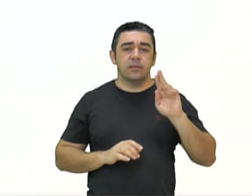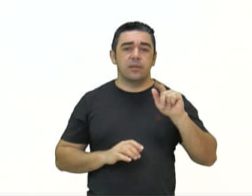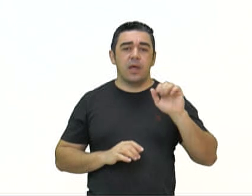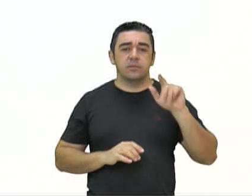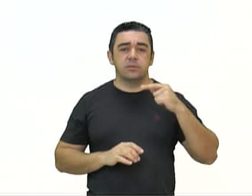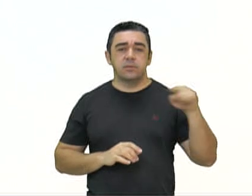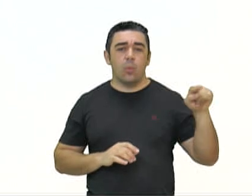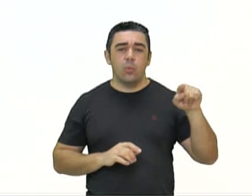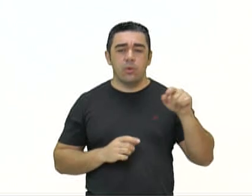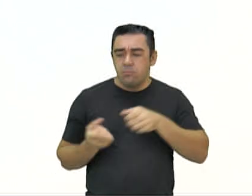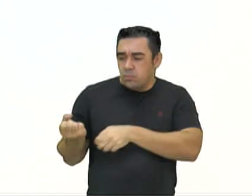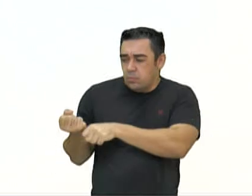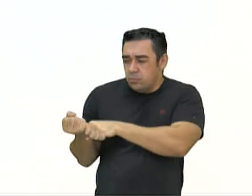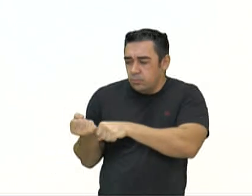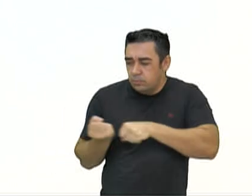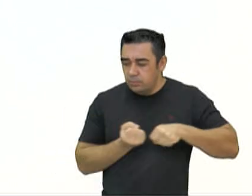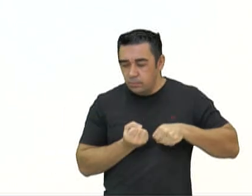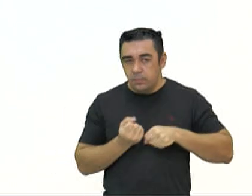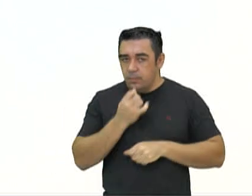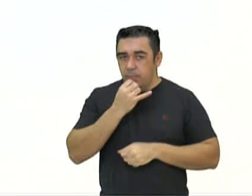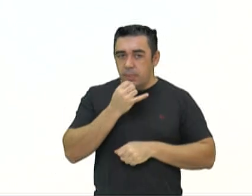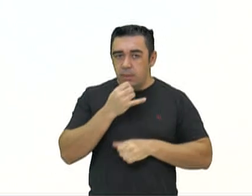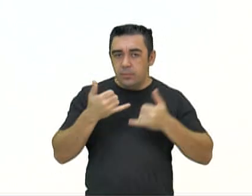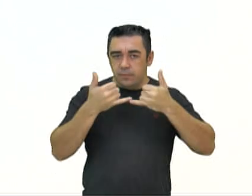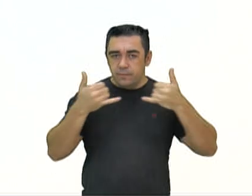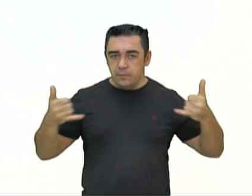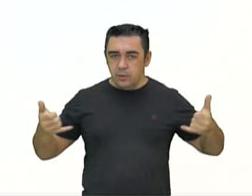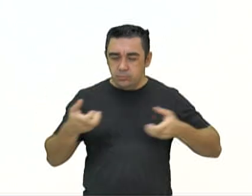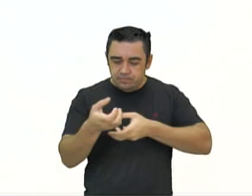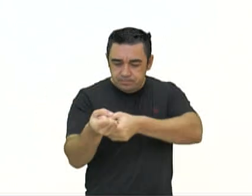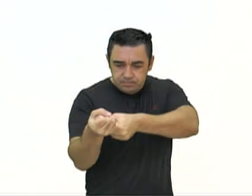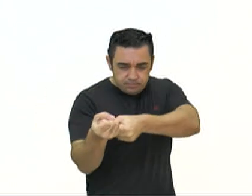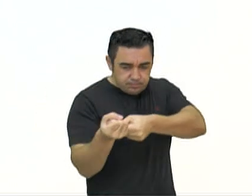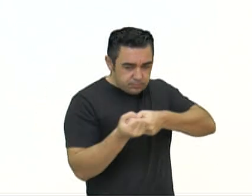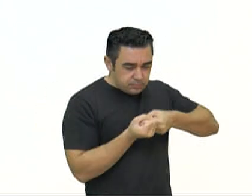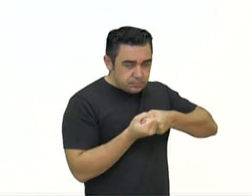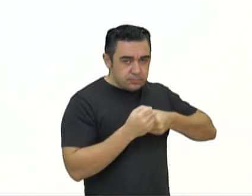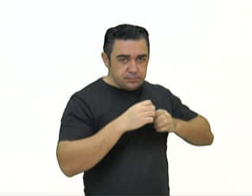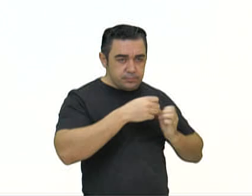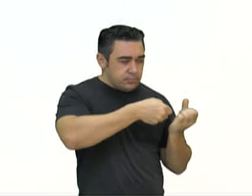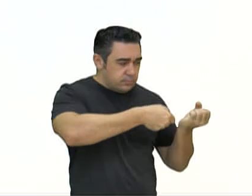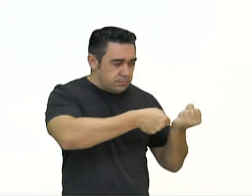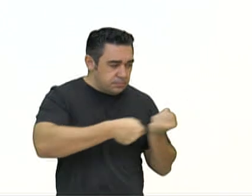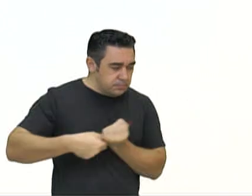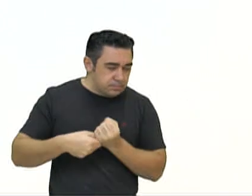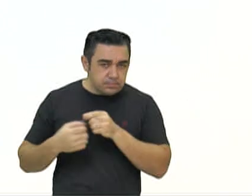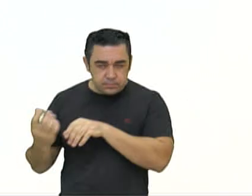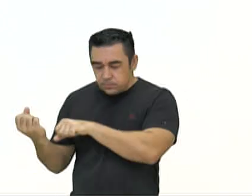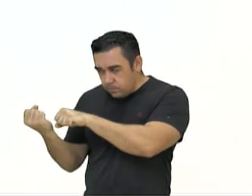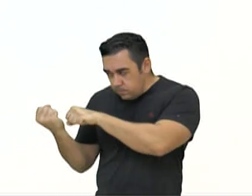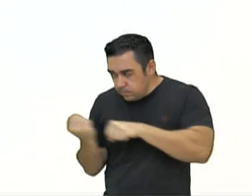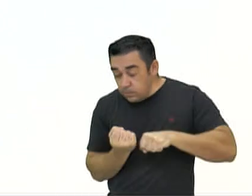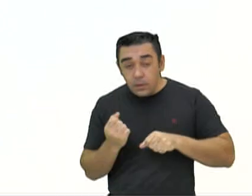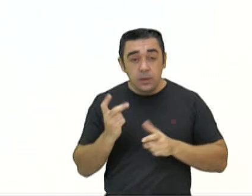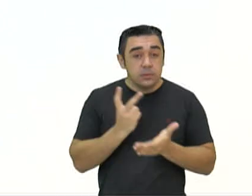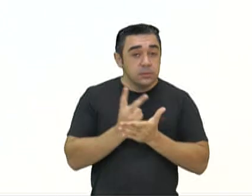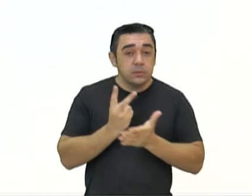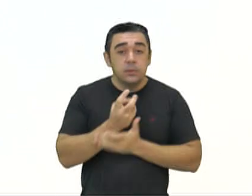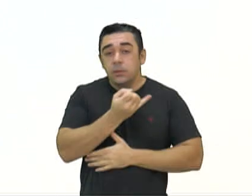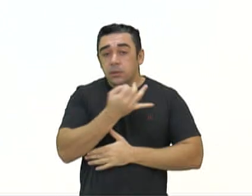ela atua ao longo de cordas e cabos, certo? E ela irá sempre conectar ao longo